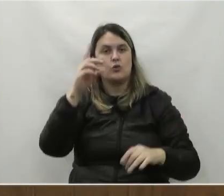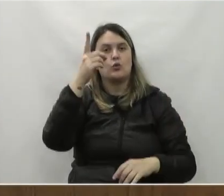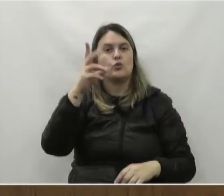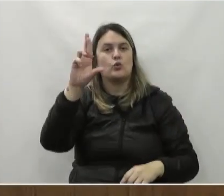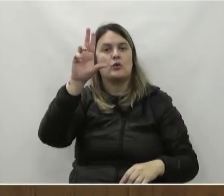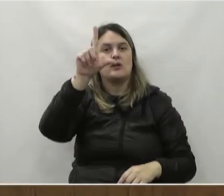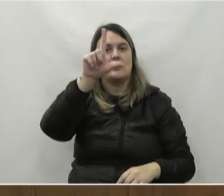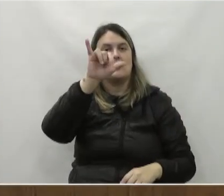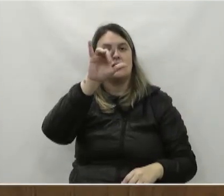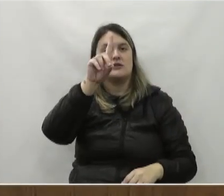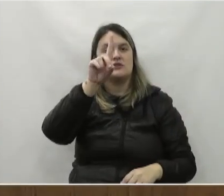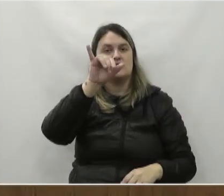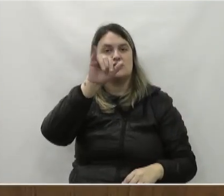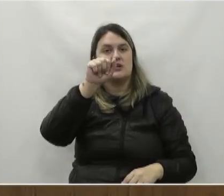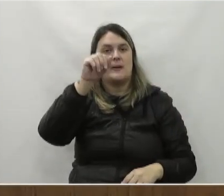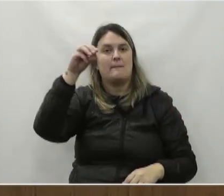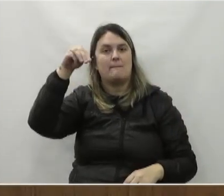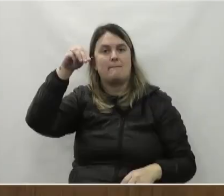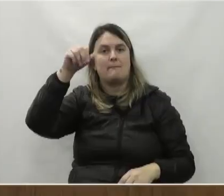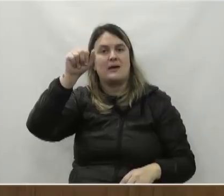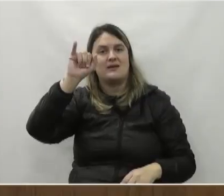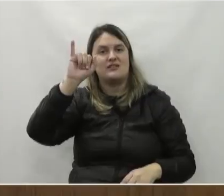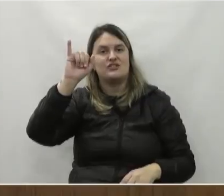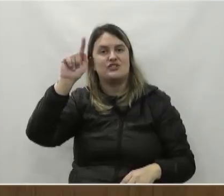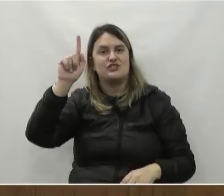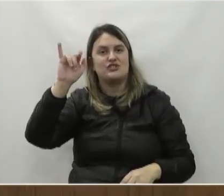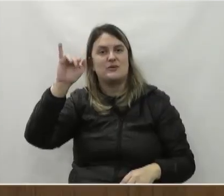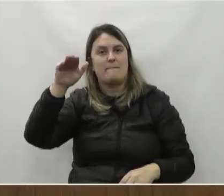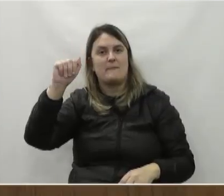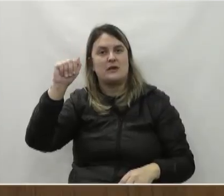doutora Lídia Maijima.